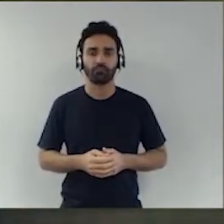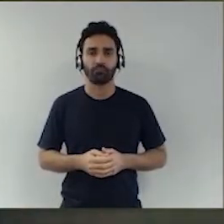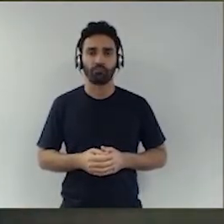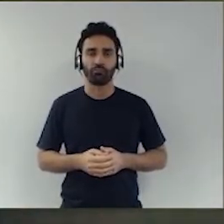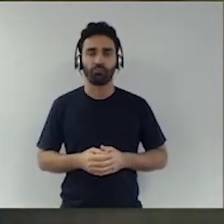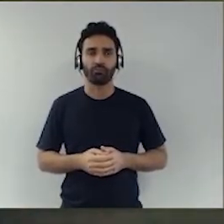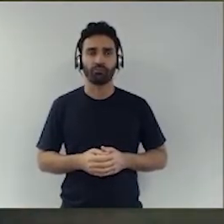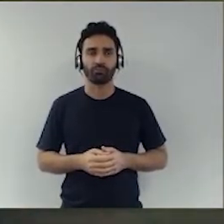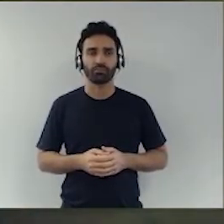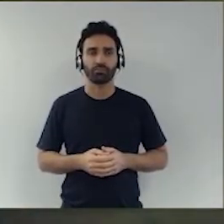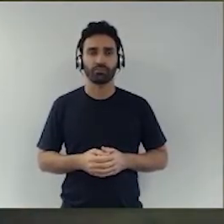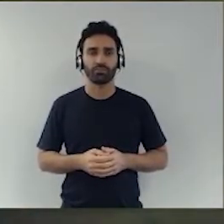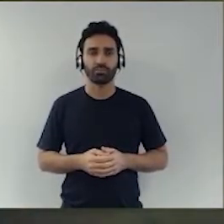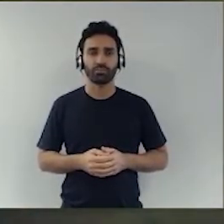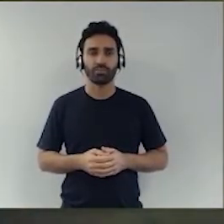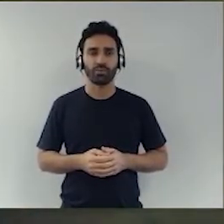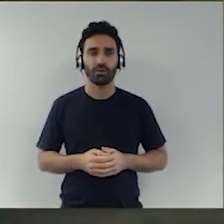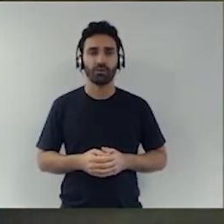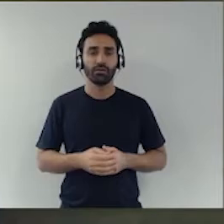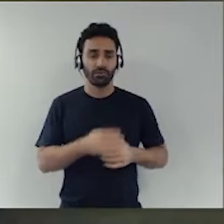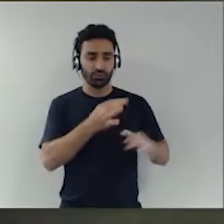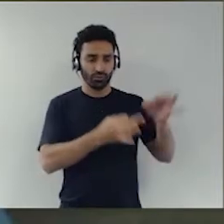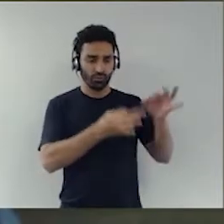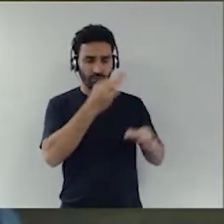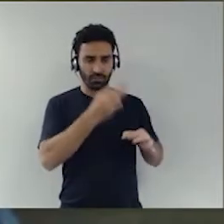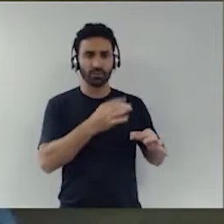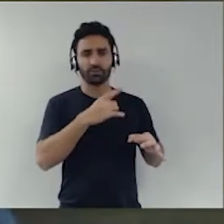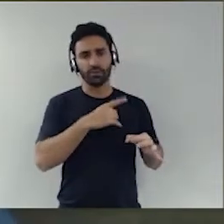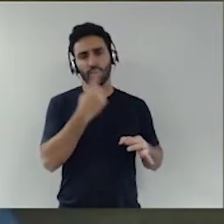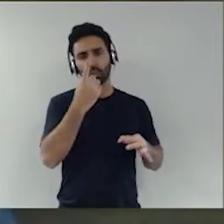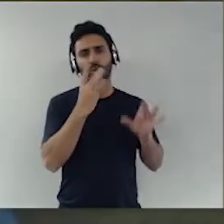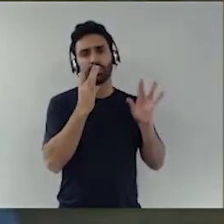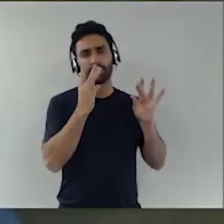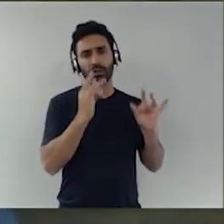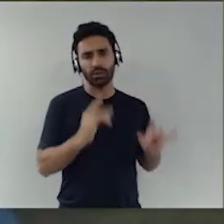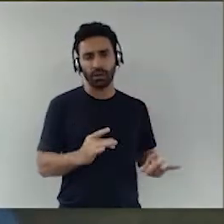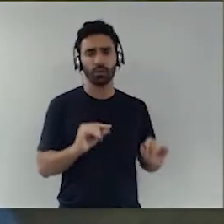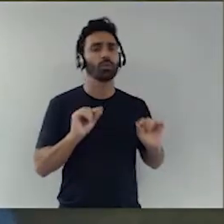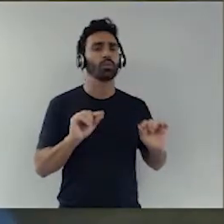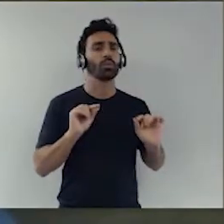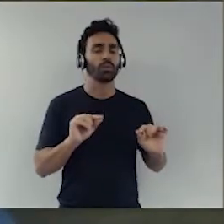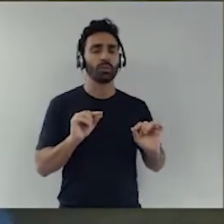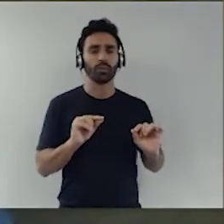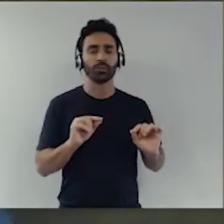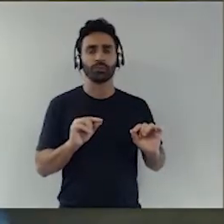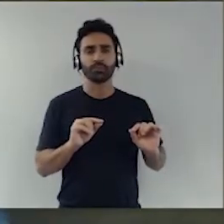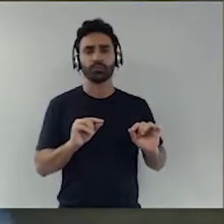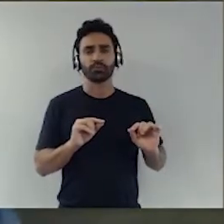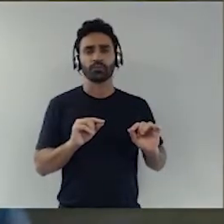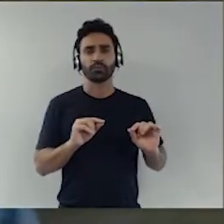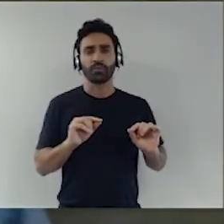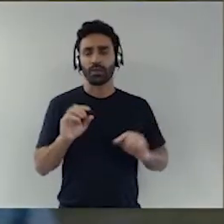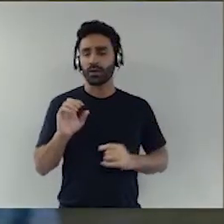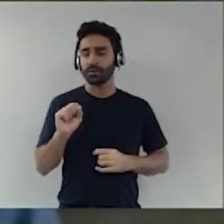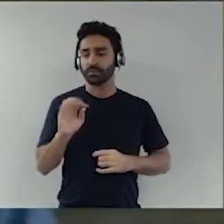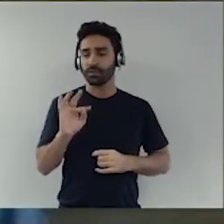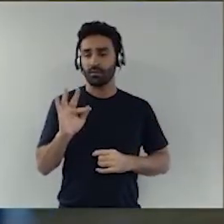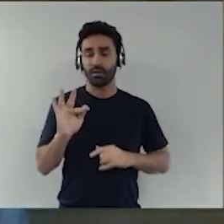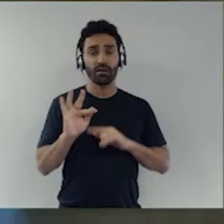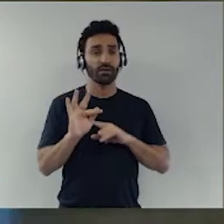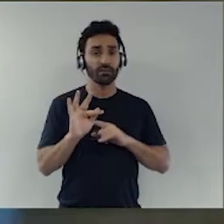um detalhe que eu chamo a atenção nesse julgamento é o fato de que o Supremo deixou tão clara